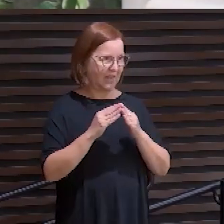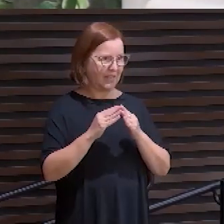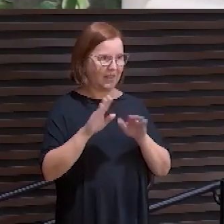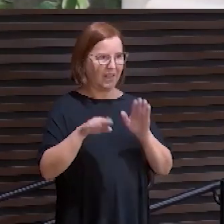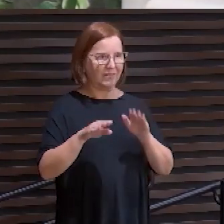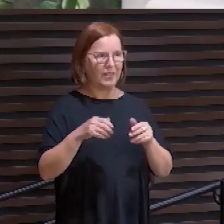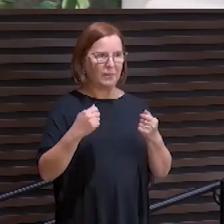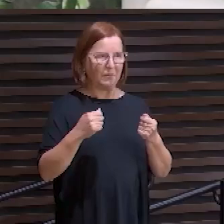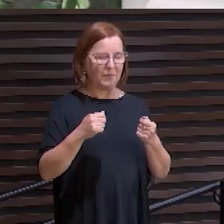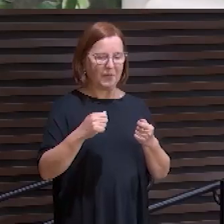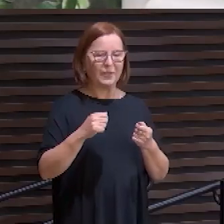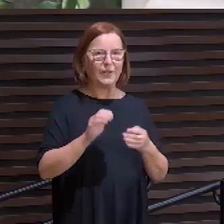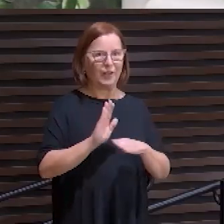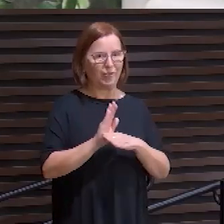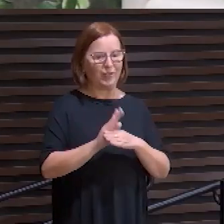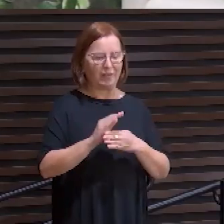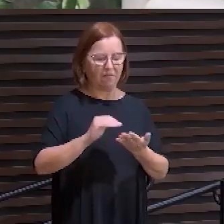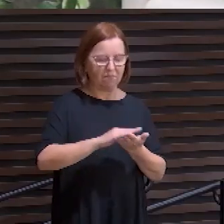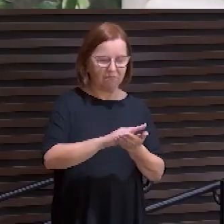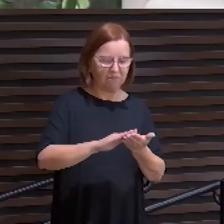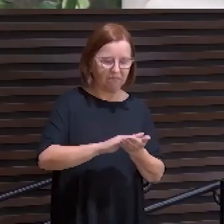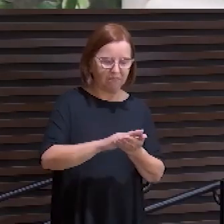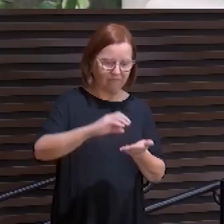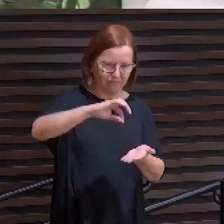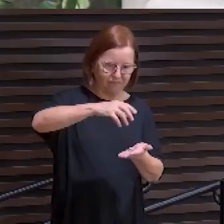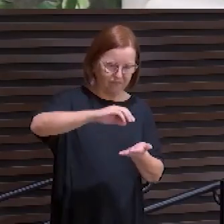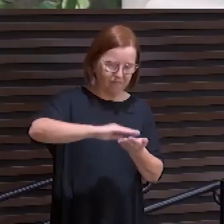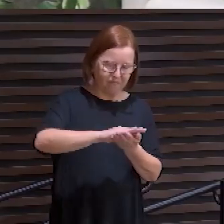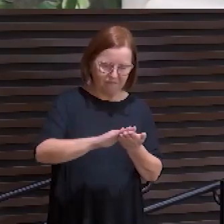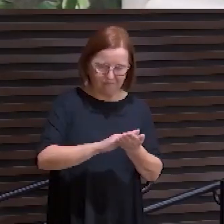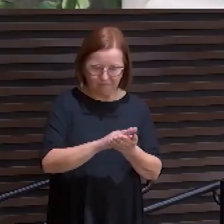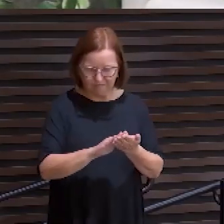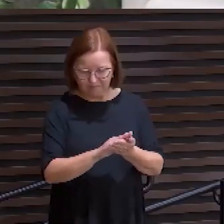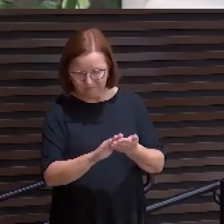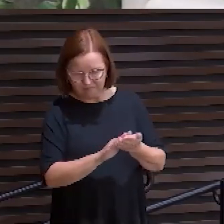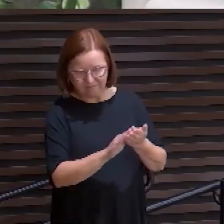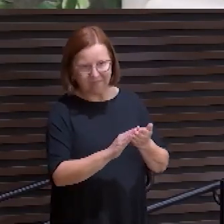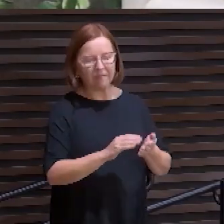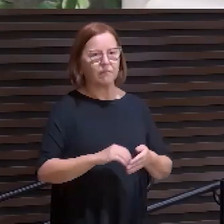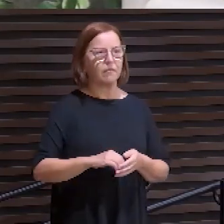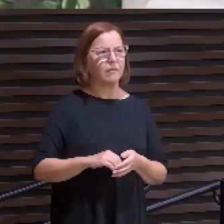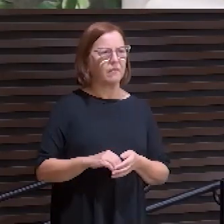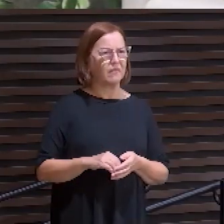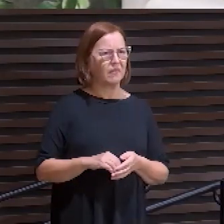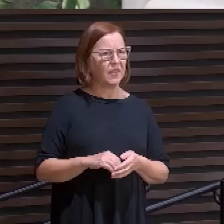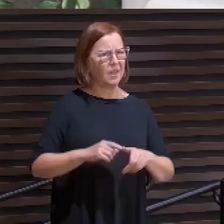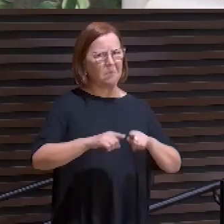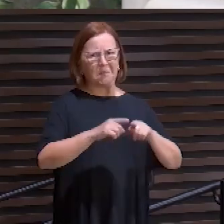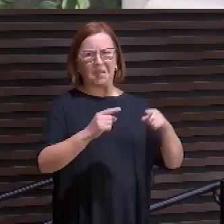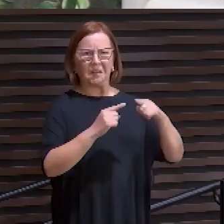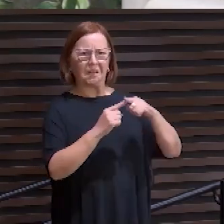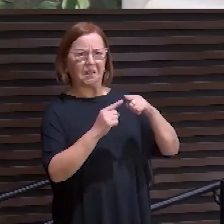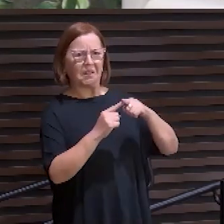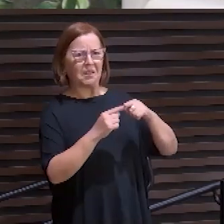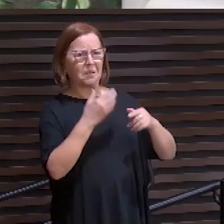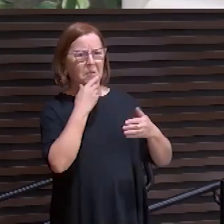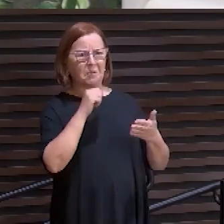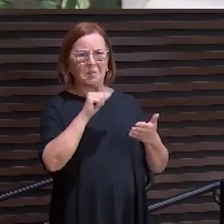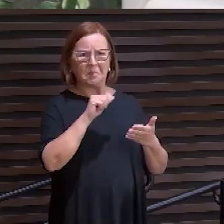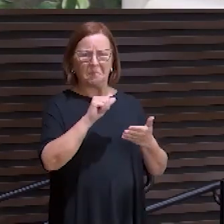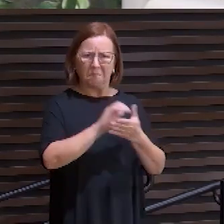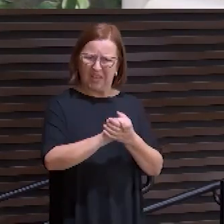cheia. E aí, ali é que começa a gente a verificar que tipo de marido ou que tipo de esposa é essa que